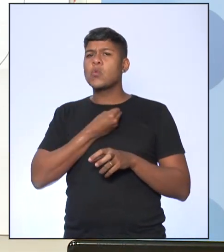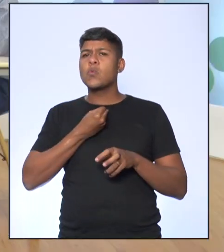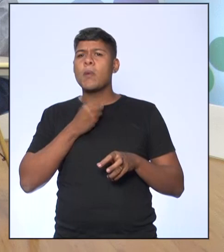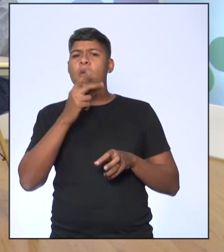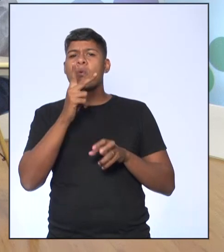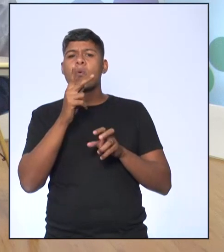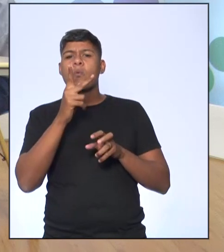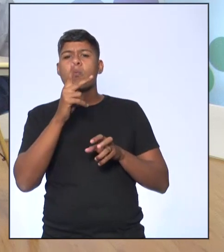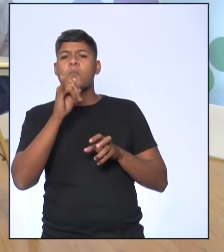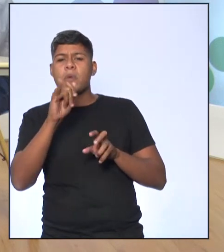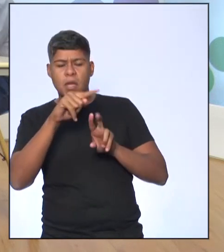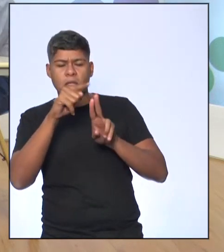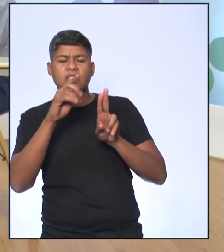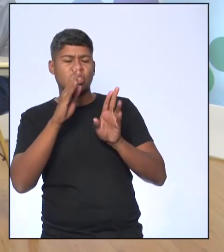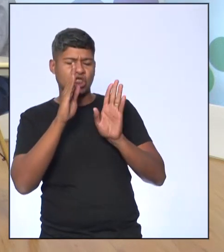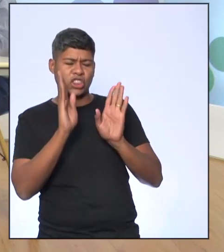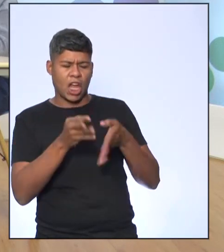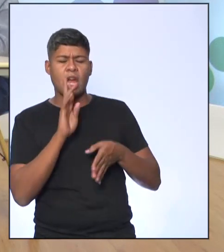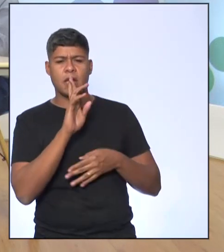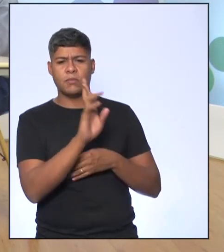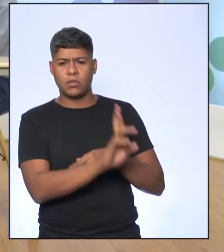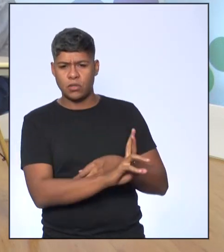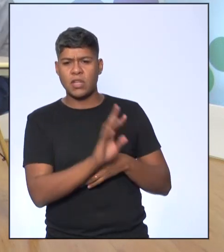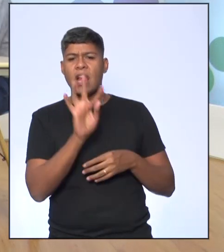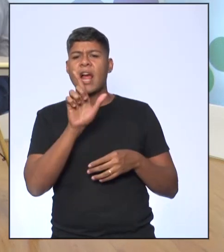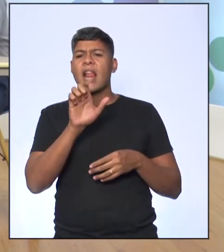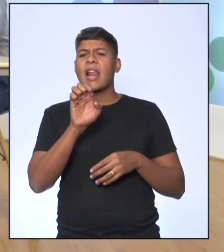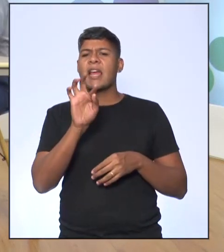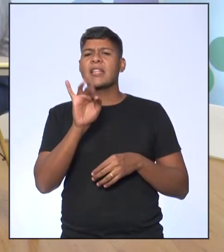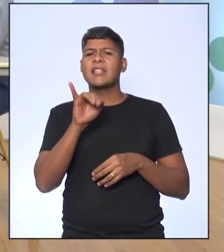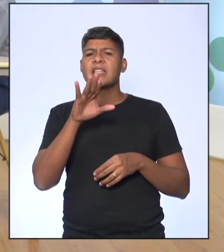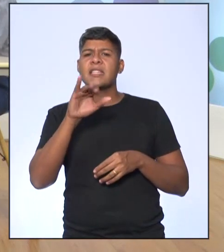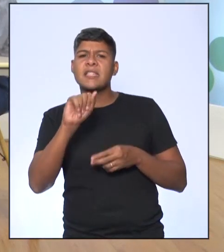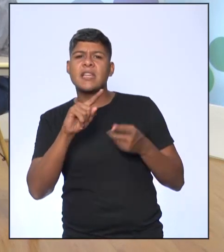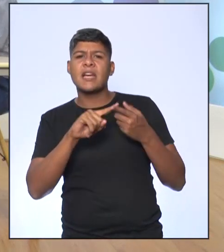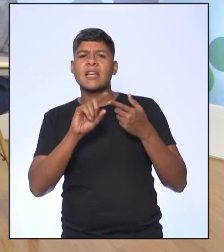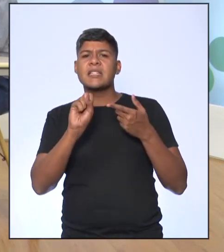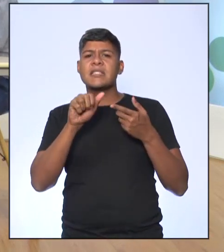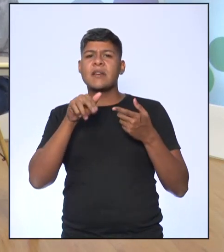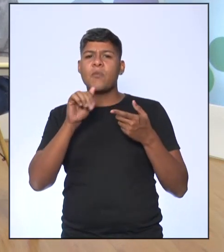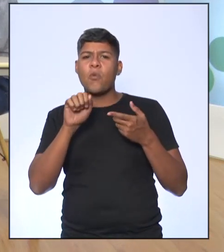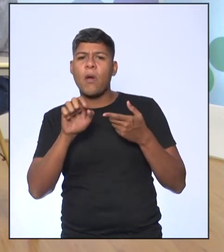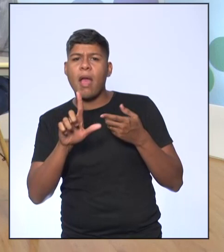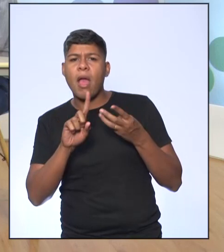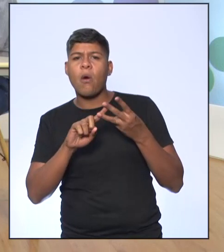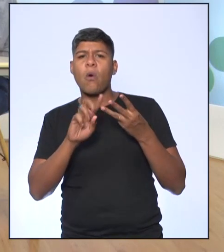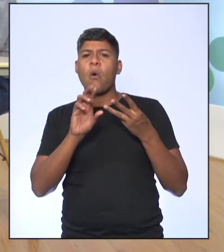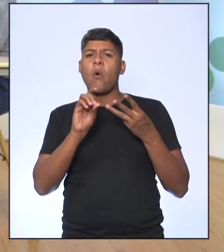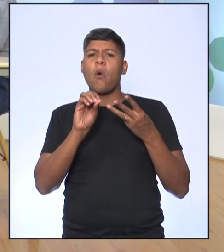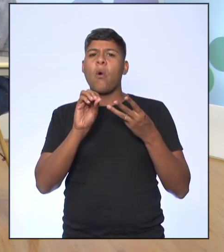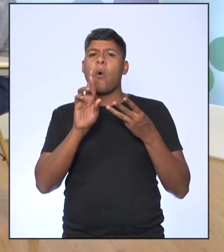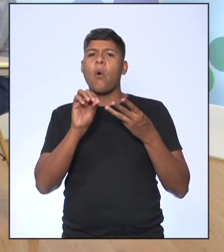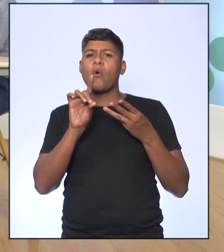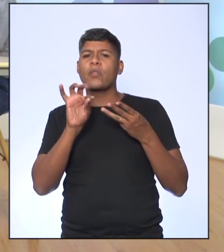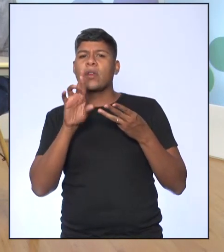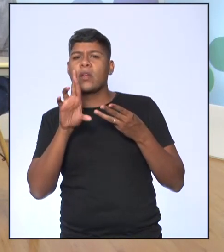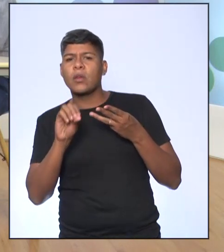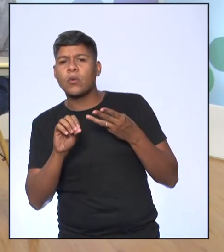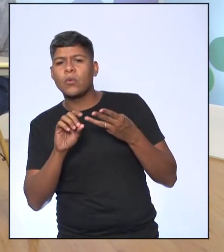π. Sim, já responderam. A Letícia, o Samuel, Beatriz, Rodrigo, Fernanda,